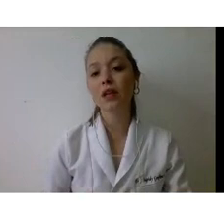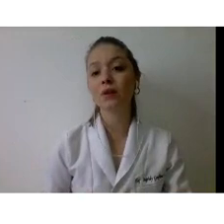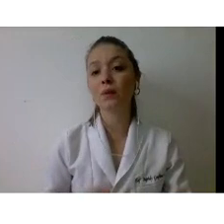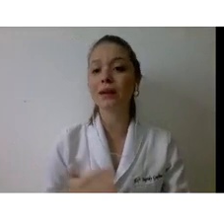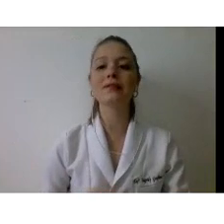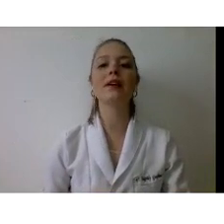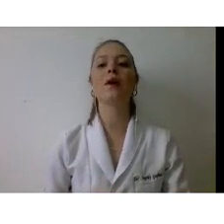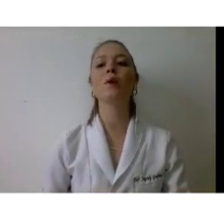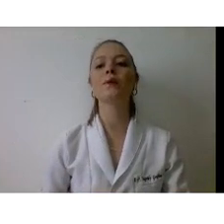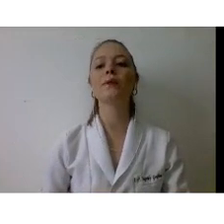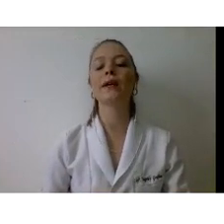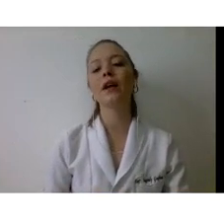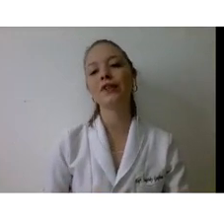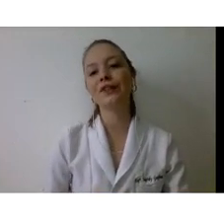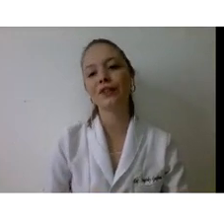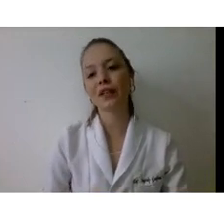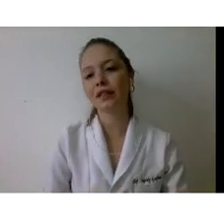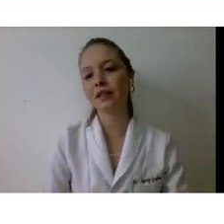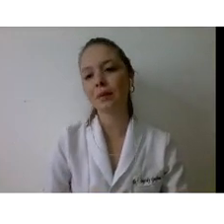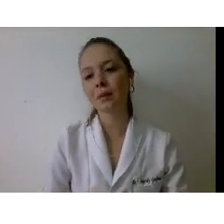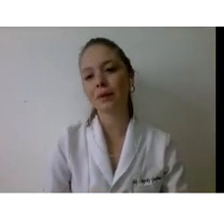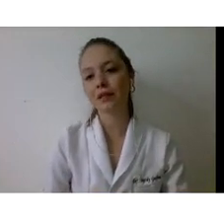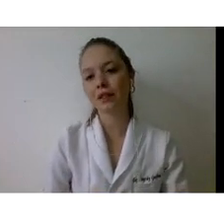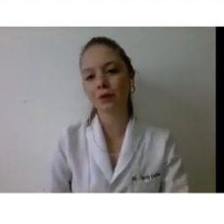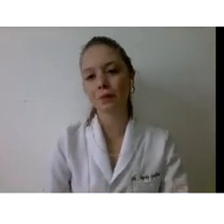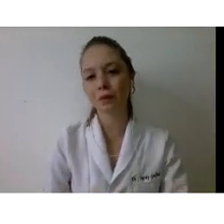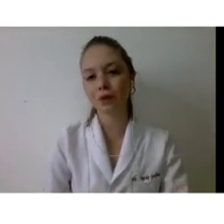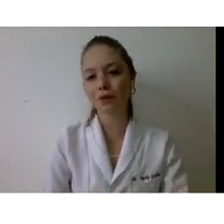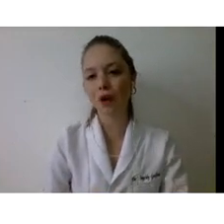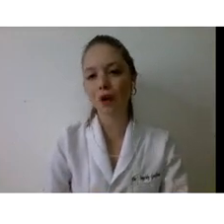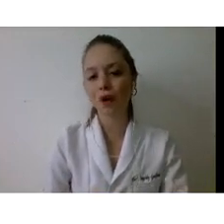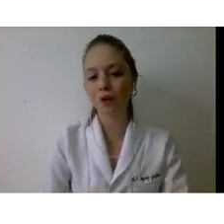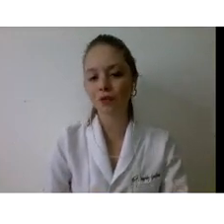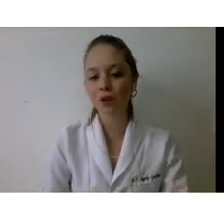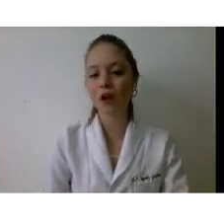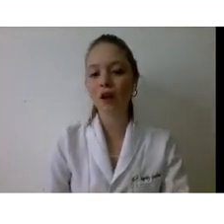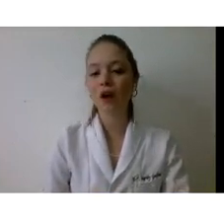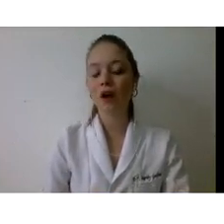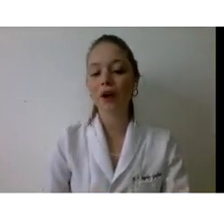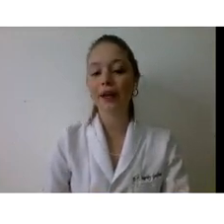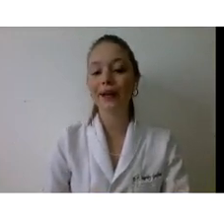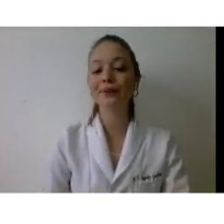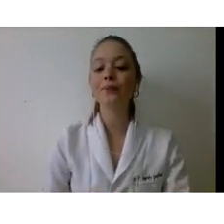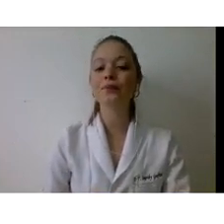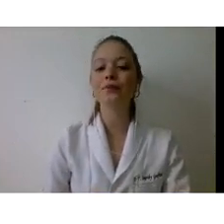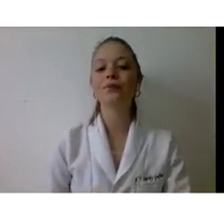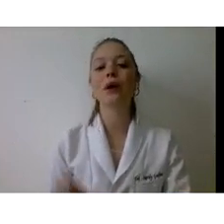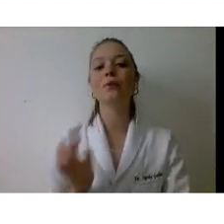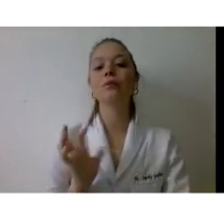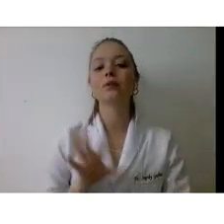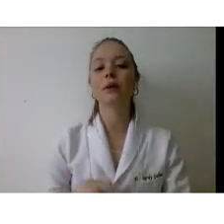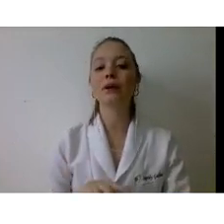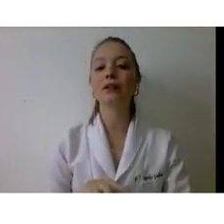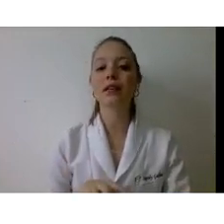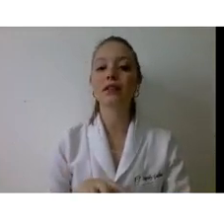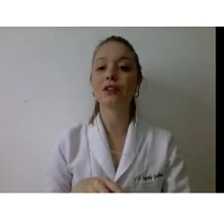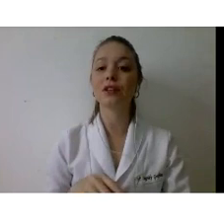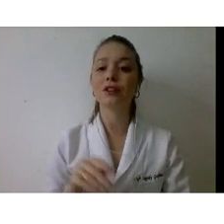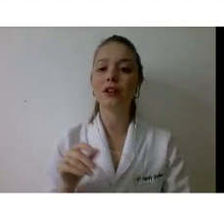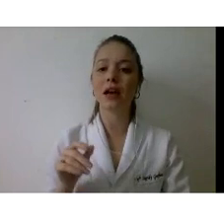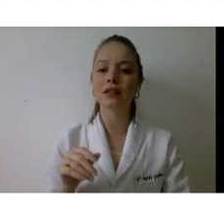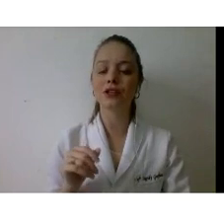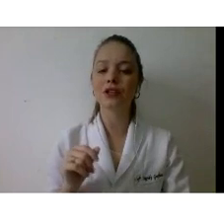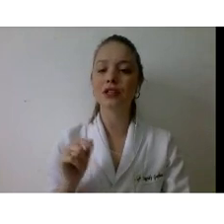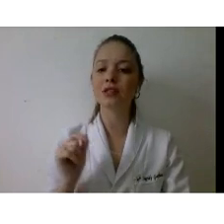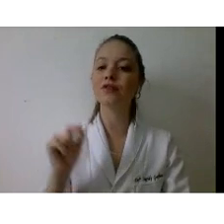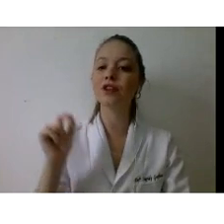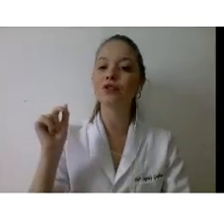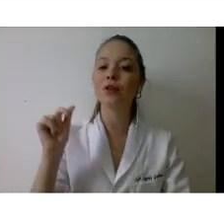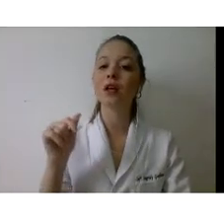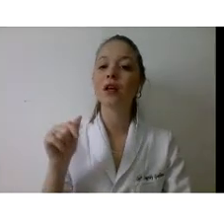eles aconteçam, mas se acontecer, a gente tem que saber prestar os primeiros socorros, ok? Então, depois que